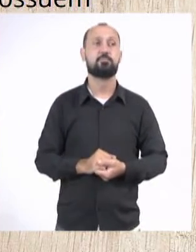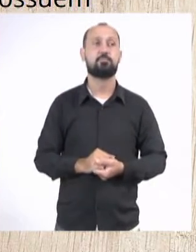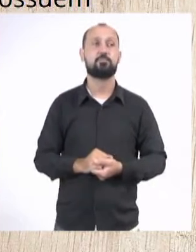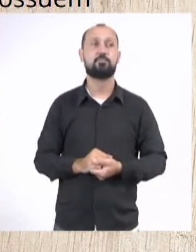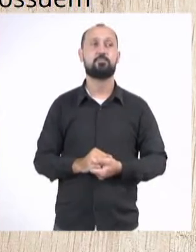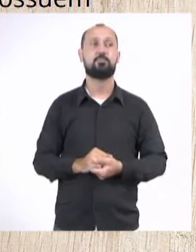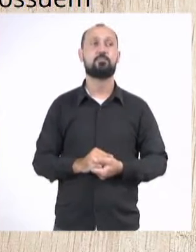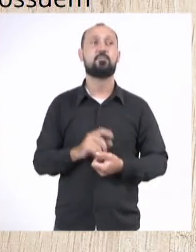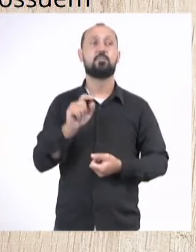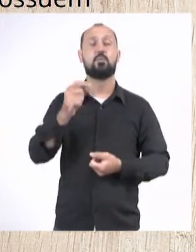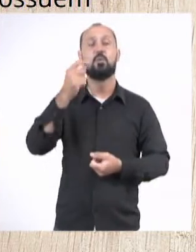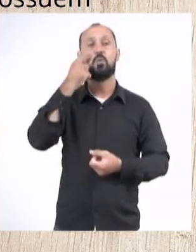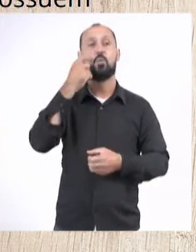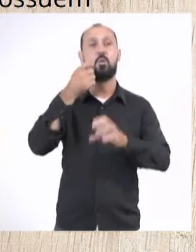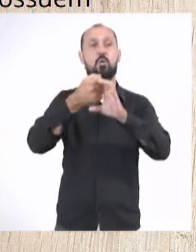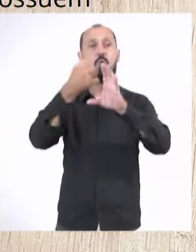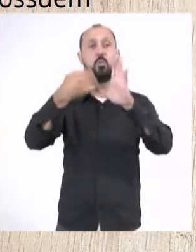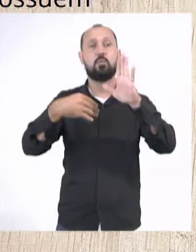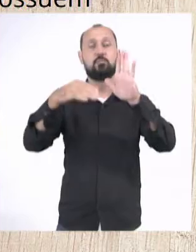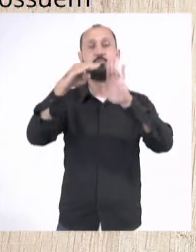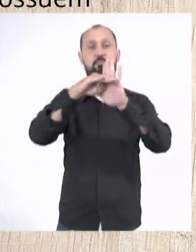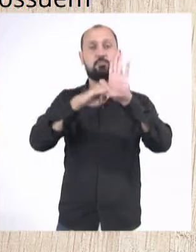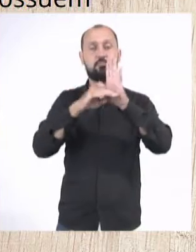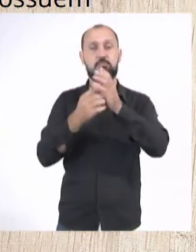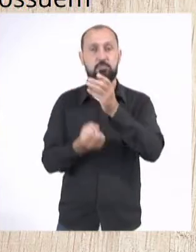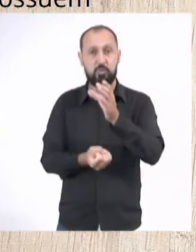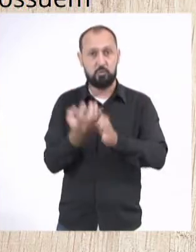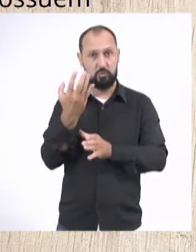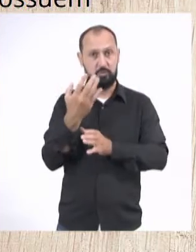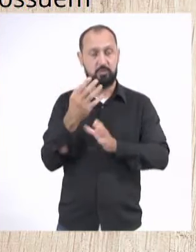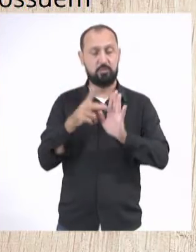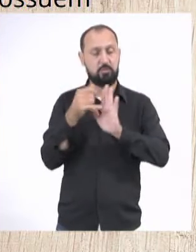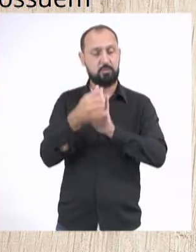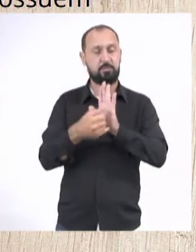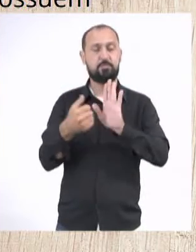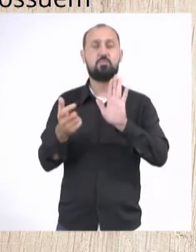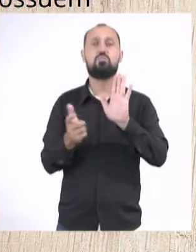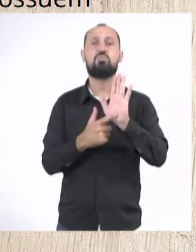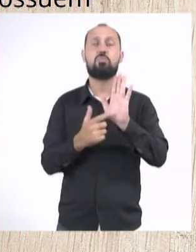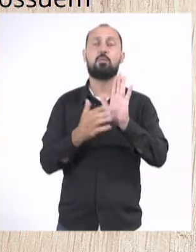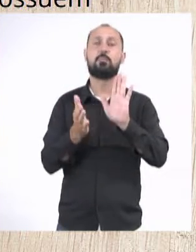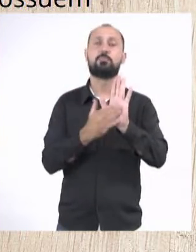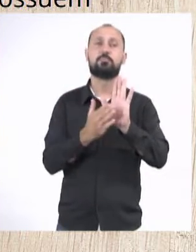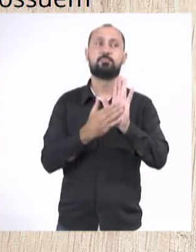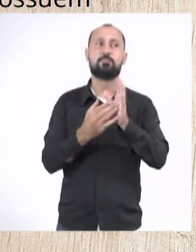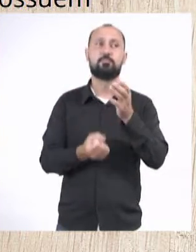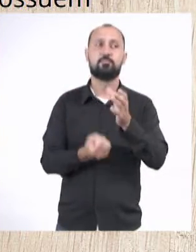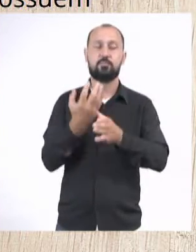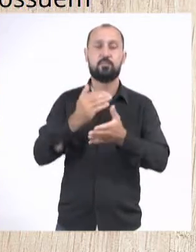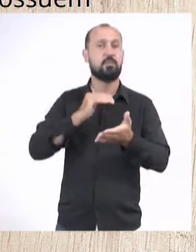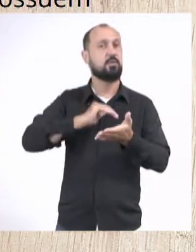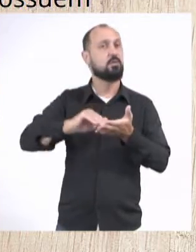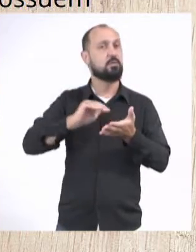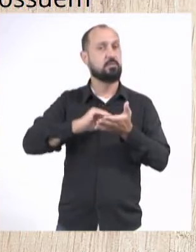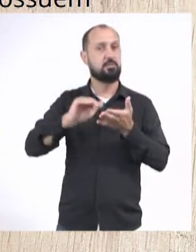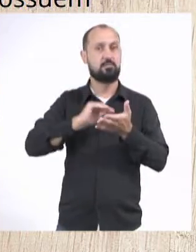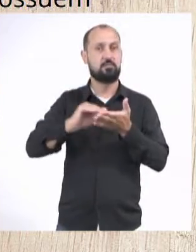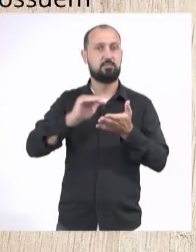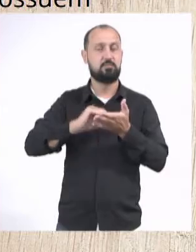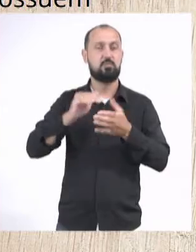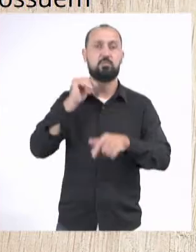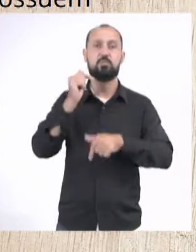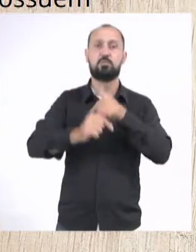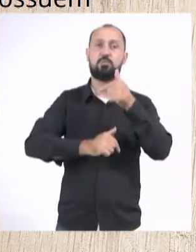Falando um pouco sobre os critérios para a implementação do programa, a implementação é por meio da Secretaria do Estado